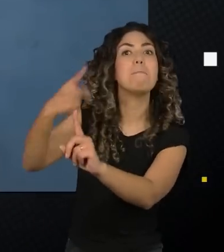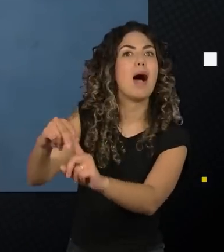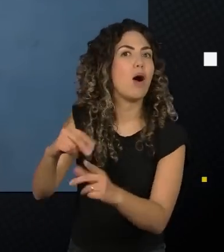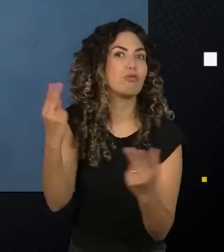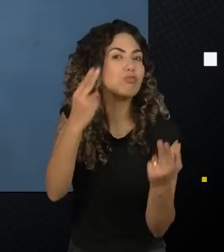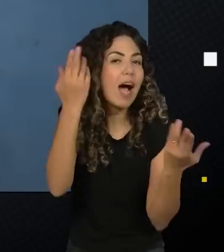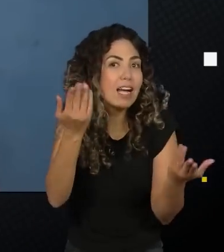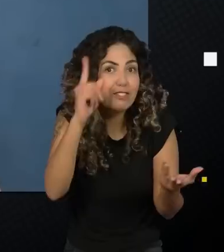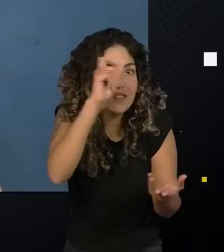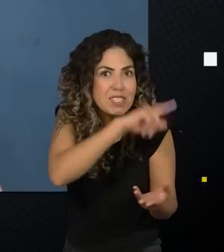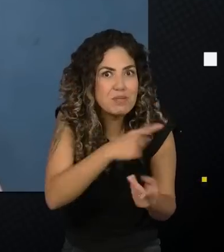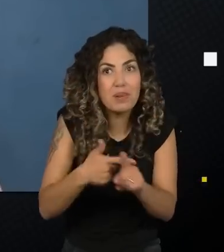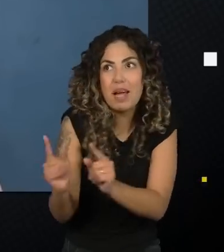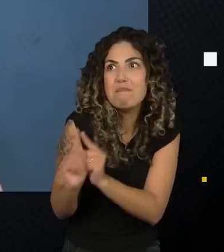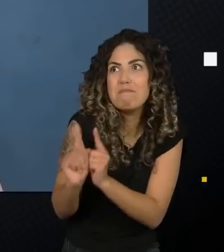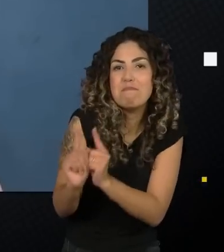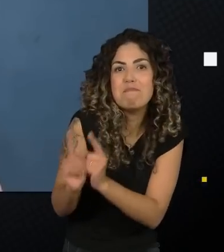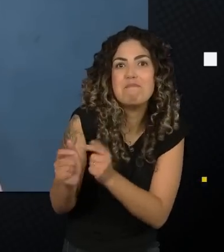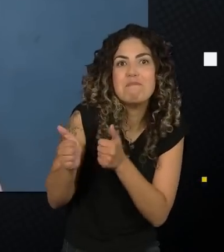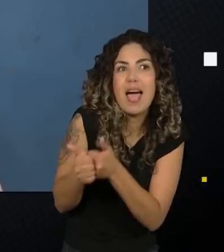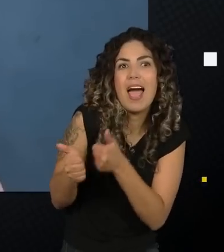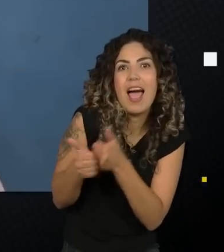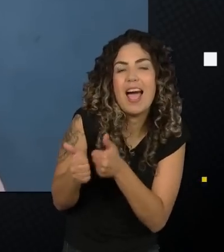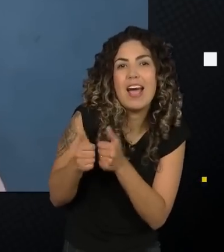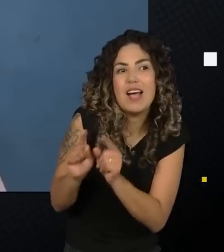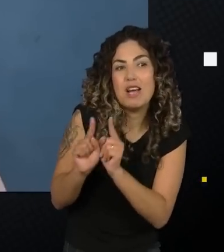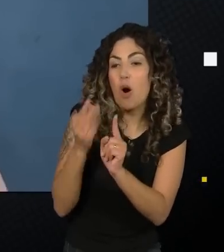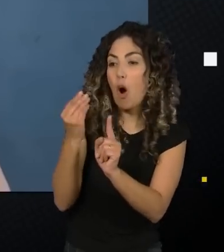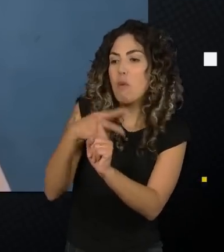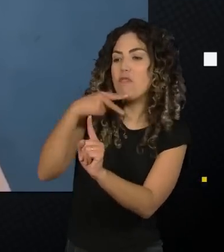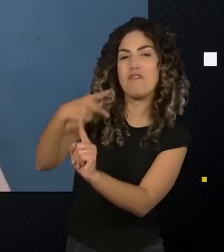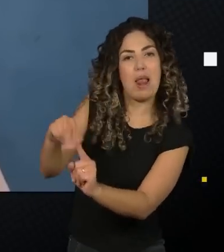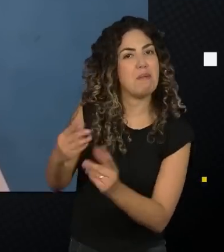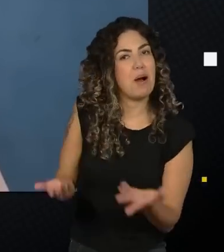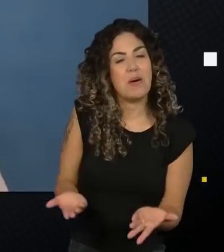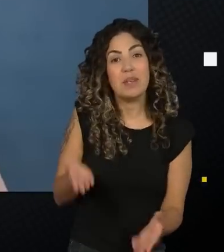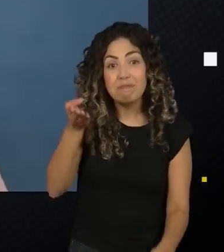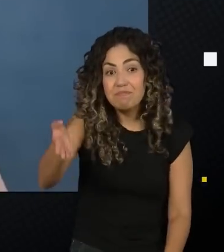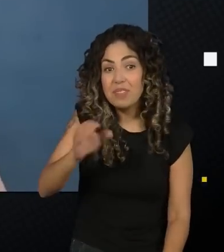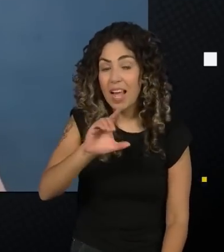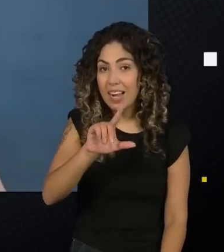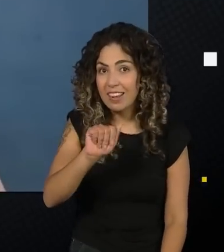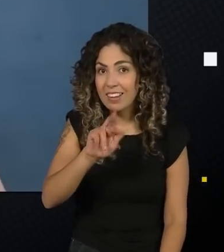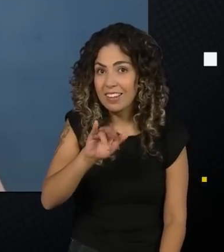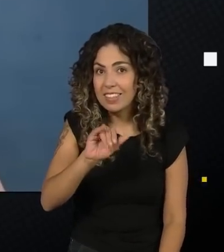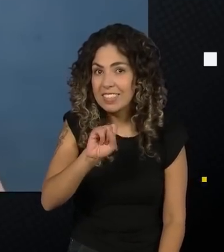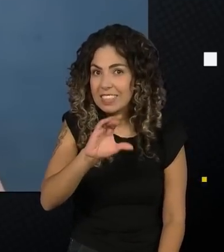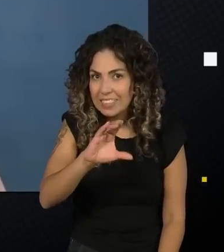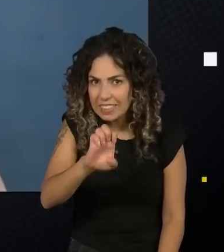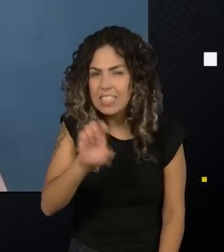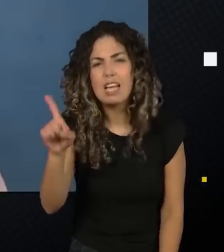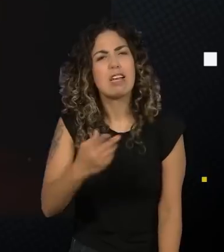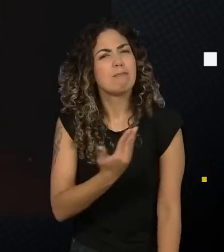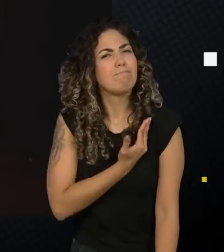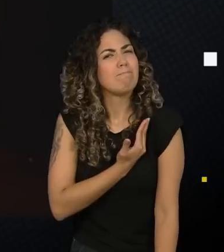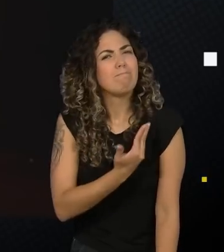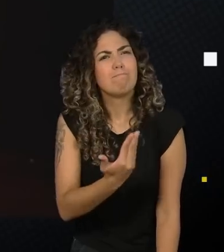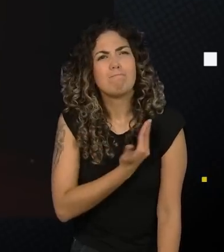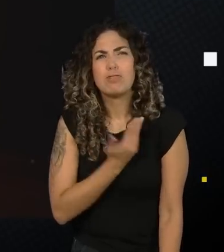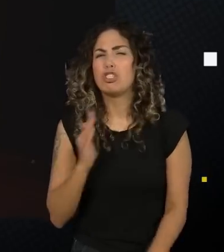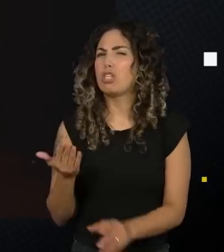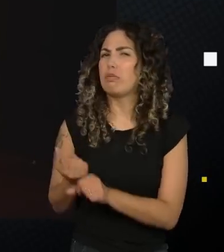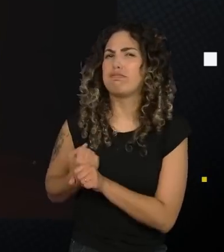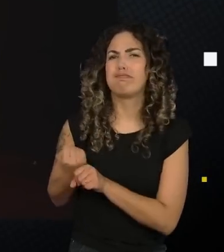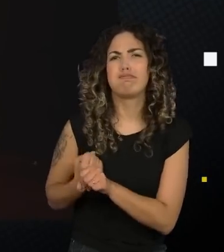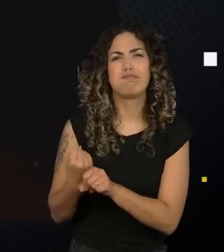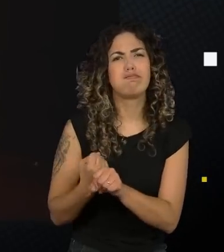é difícil. A Clarice é uma amiga, uma companheira de décadas. Fizemos tantas